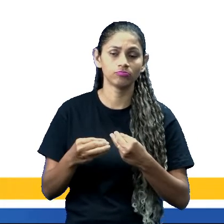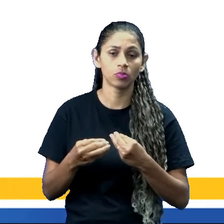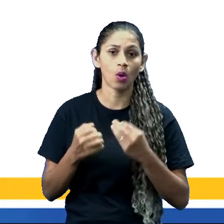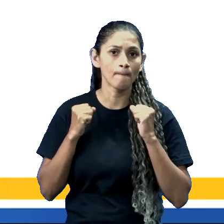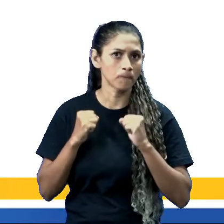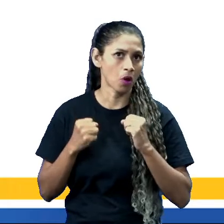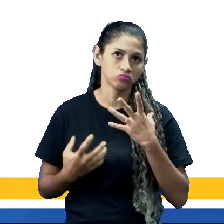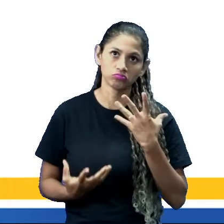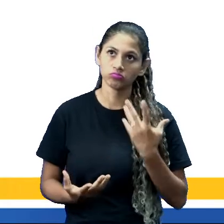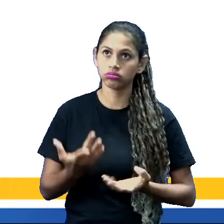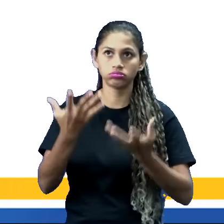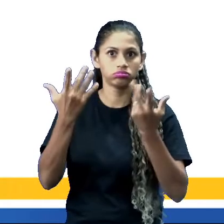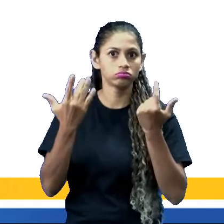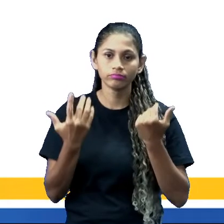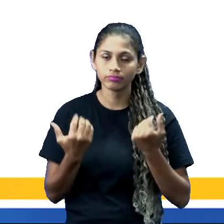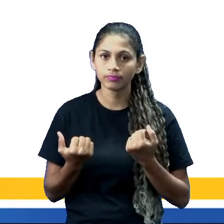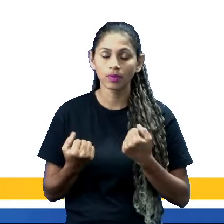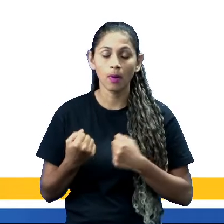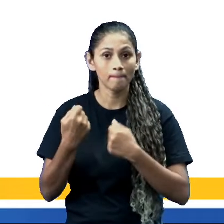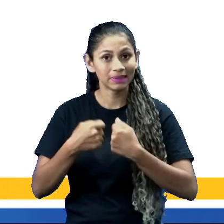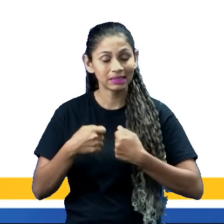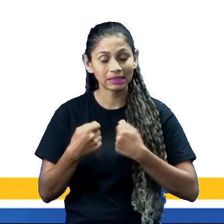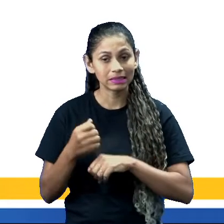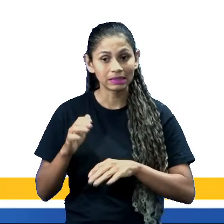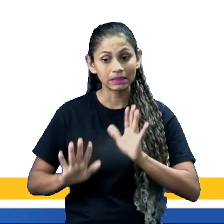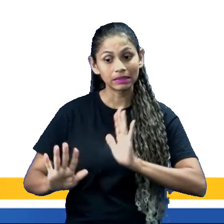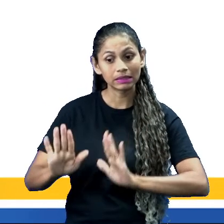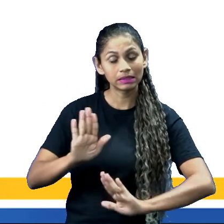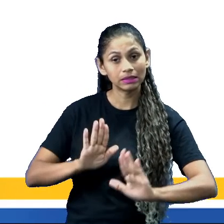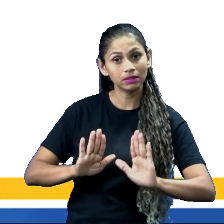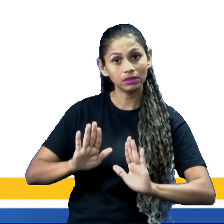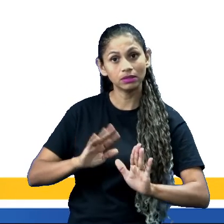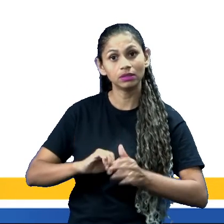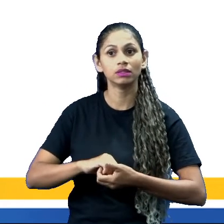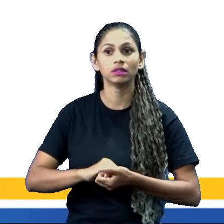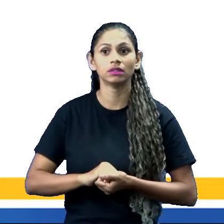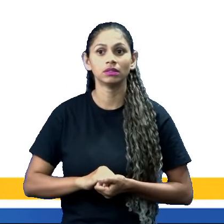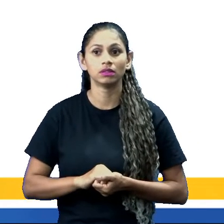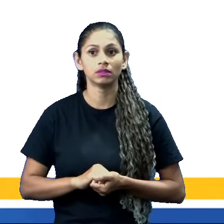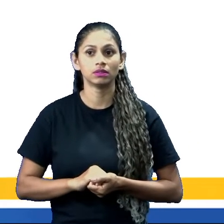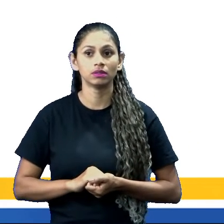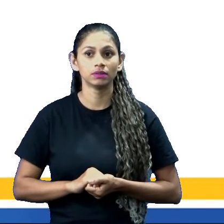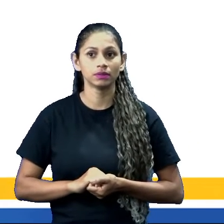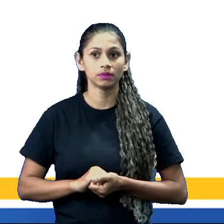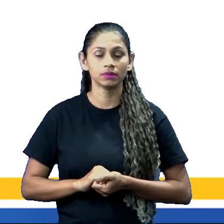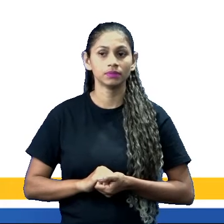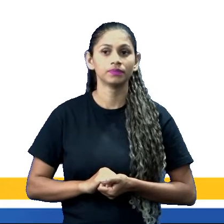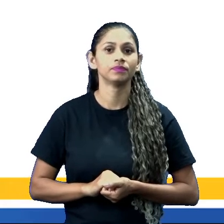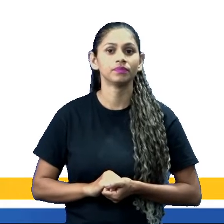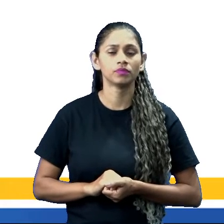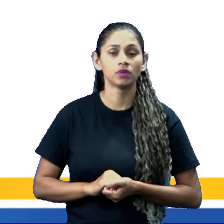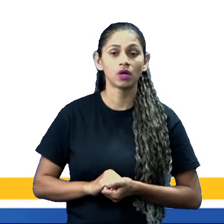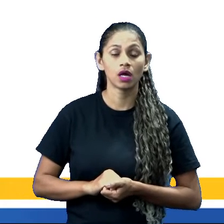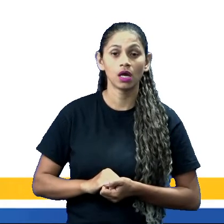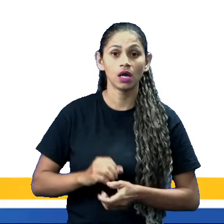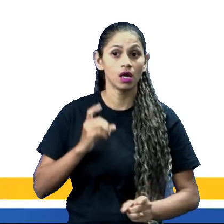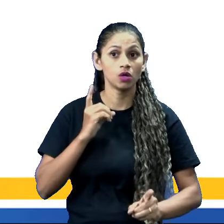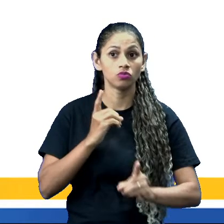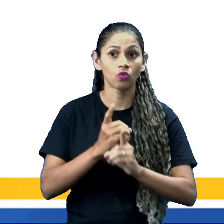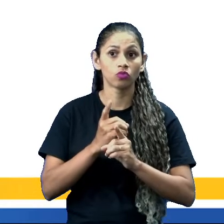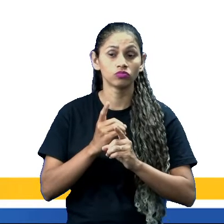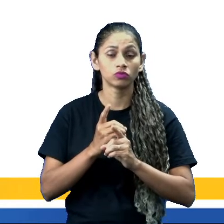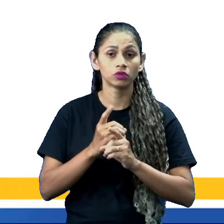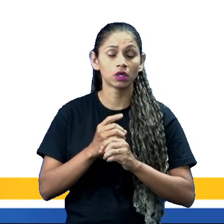de fazer esse tipo de reação, saber classificar ali os tipos de produtos químicos, se eles são inflamáveis, tóxicos, explosivos, né,